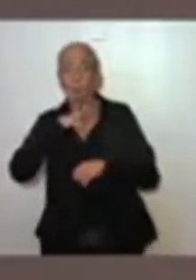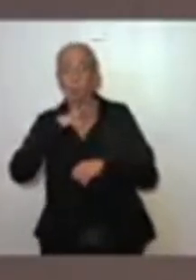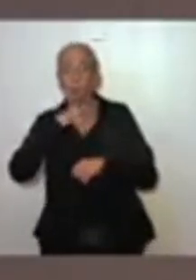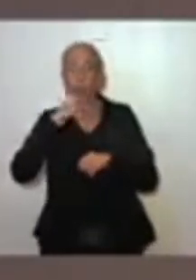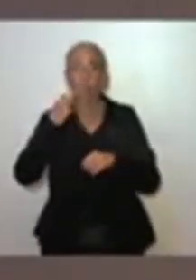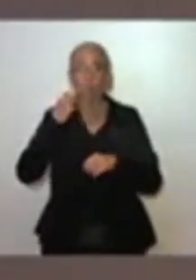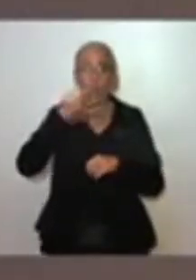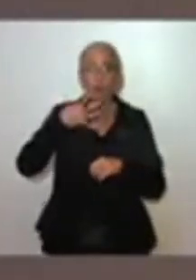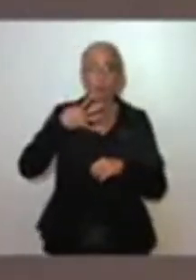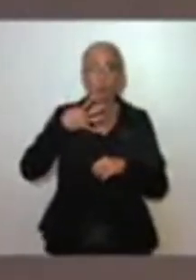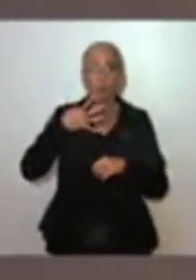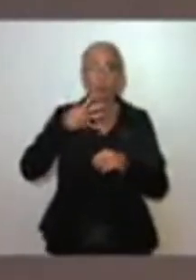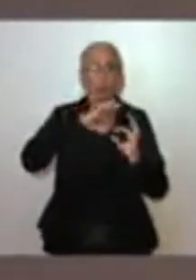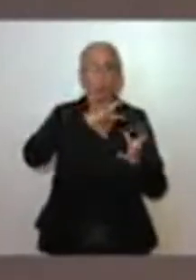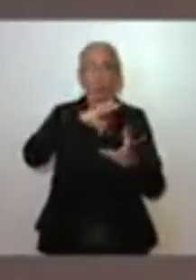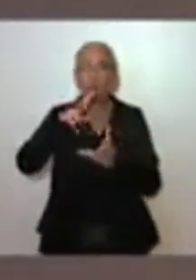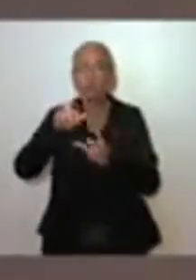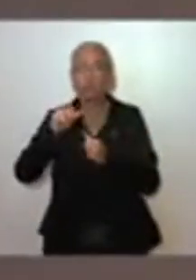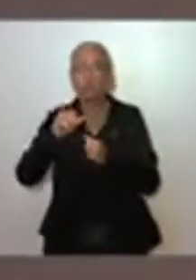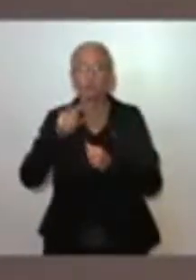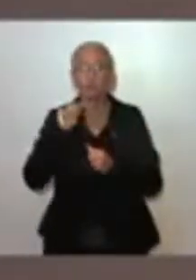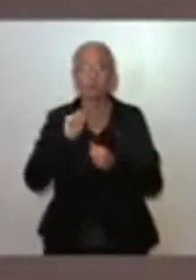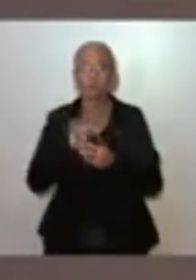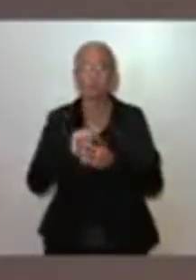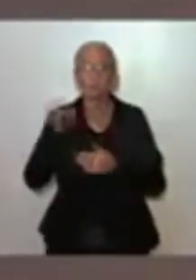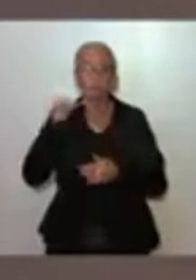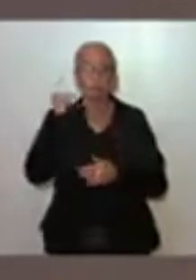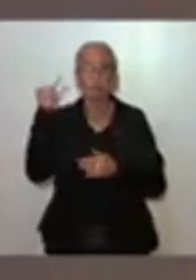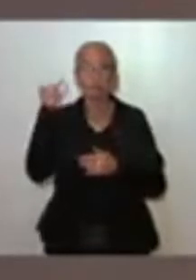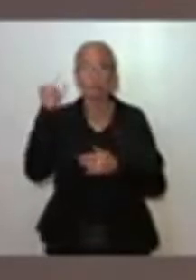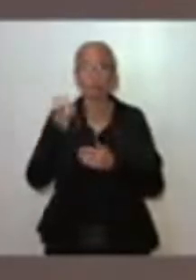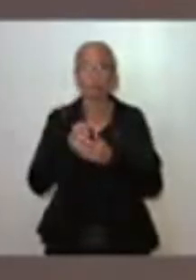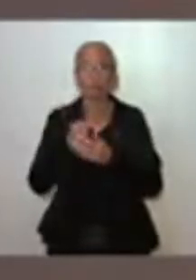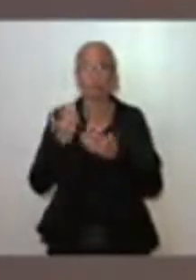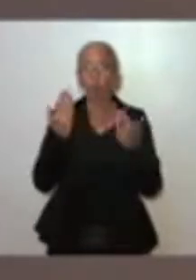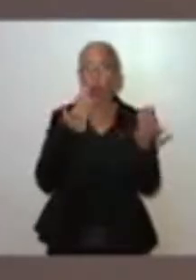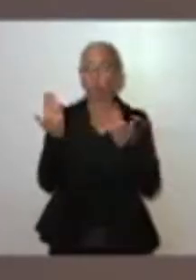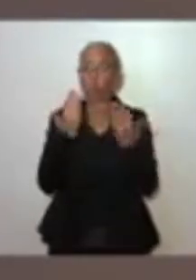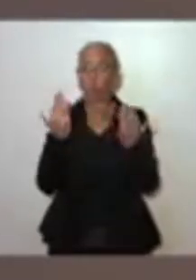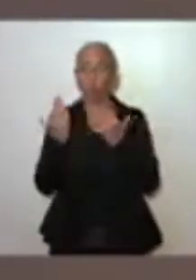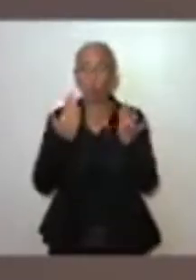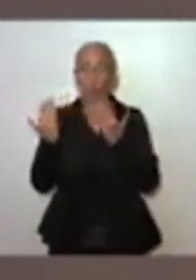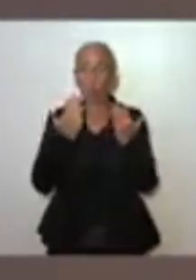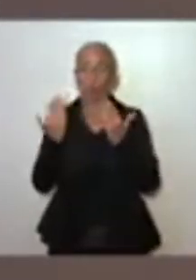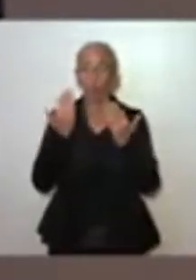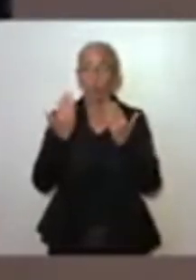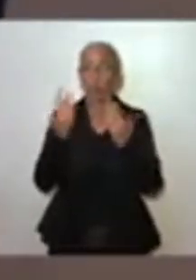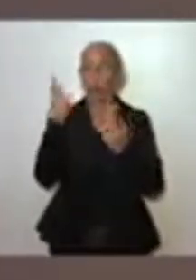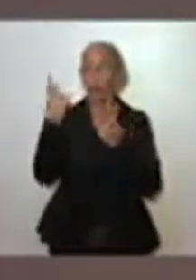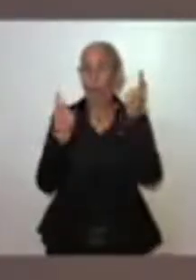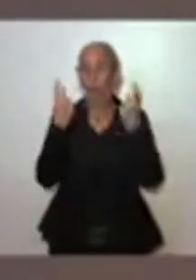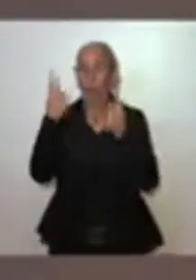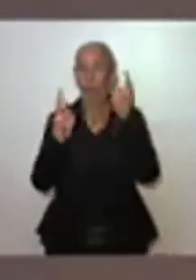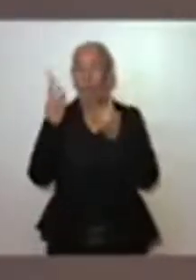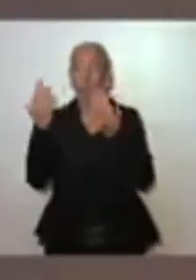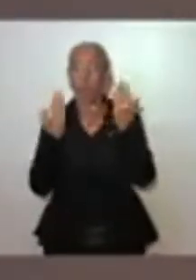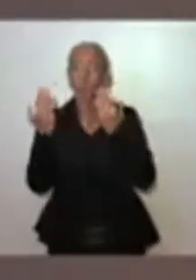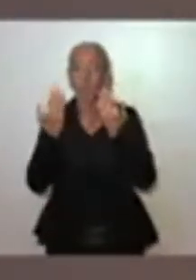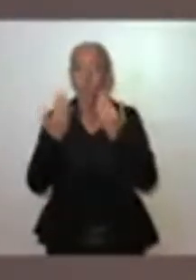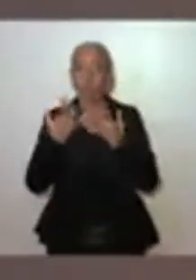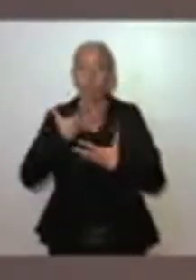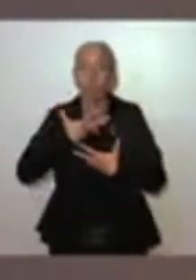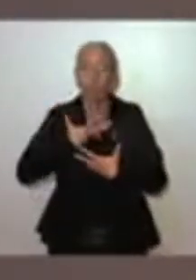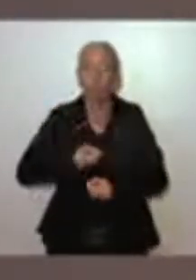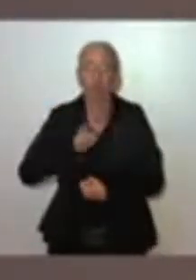em toda parte e portanto se a gente passar a vida se comparando a gente começa a ficar o arrogante ou deprimido